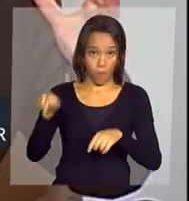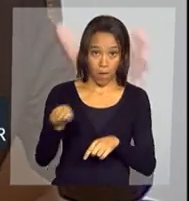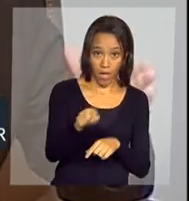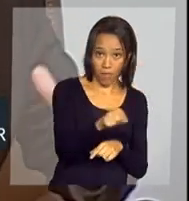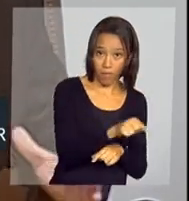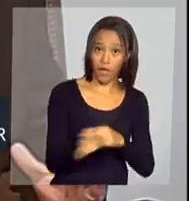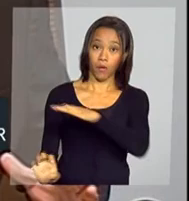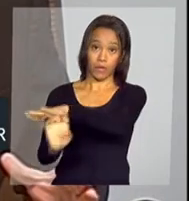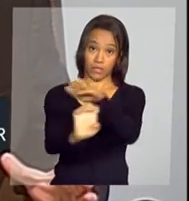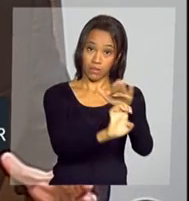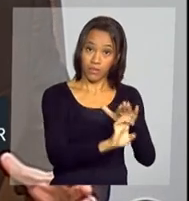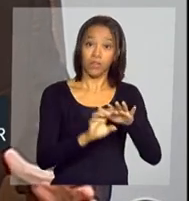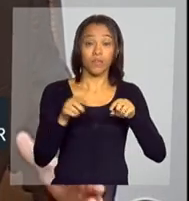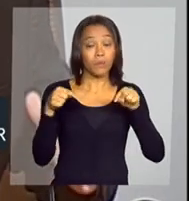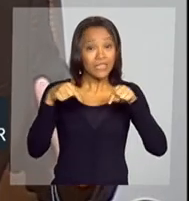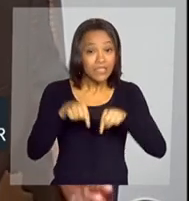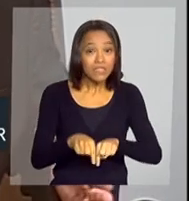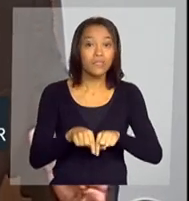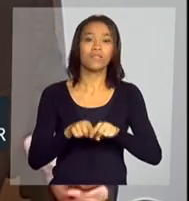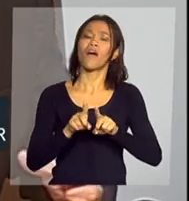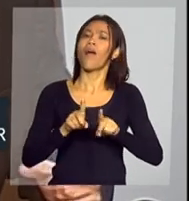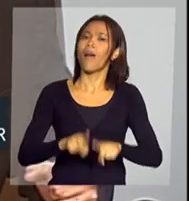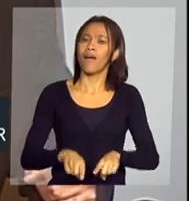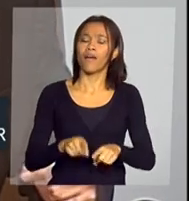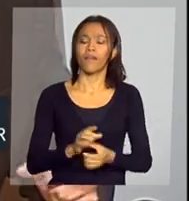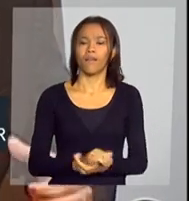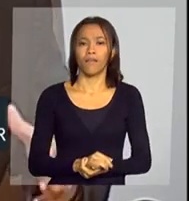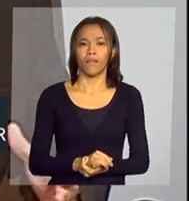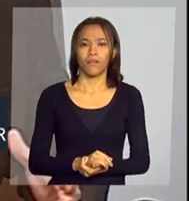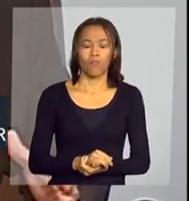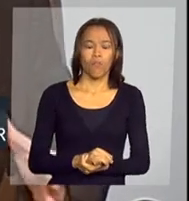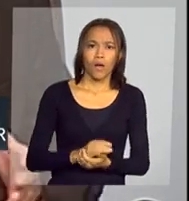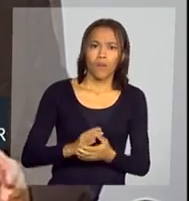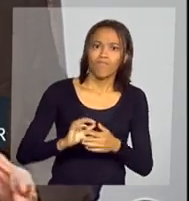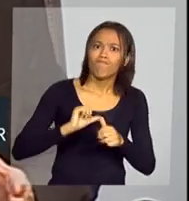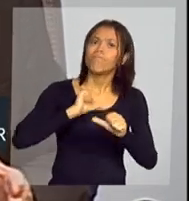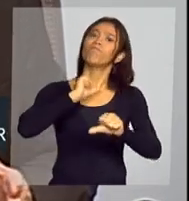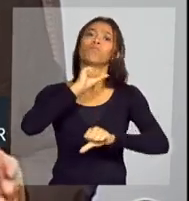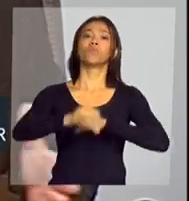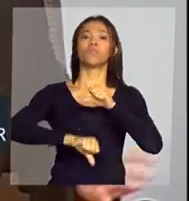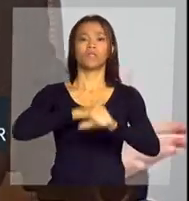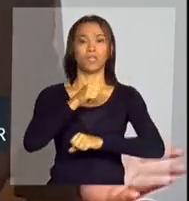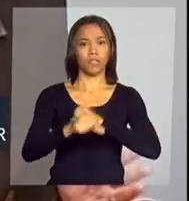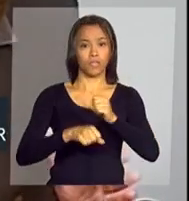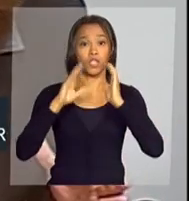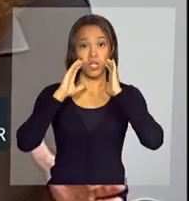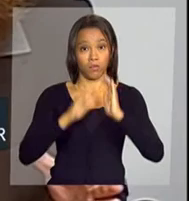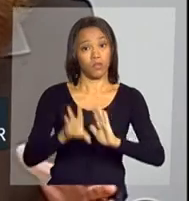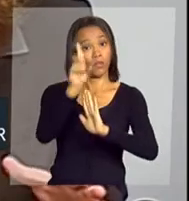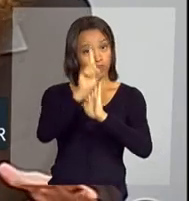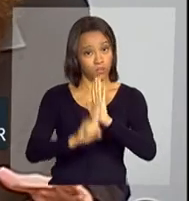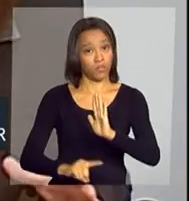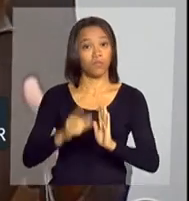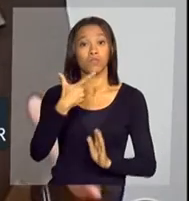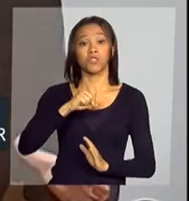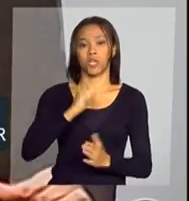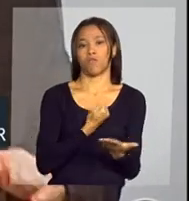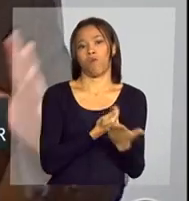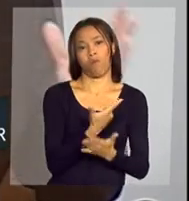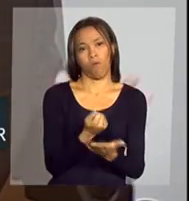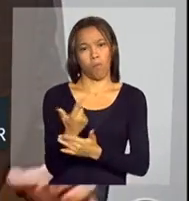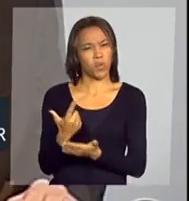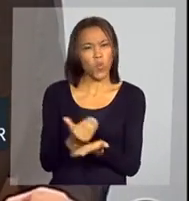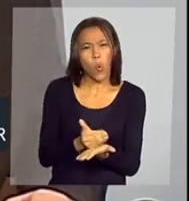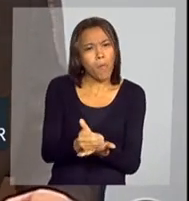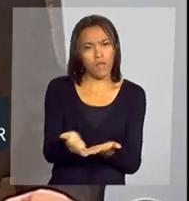isso é eu diria que é uma grande mudança na defesa do consumidor dos últimos anos né você não